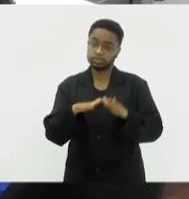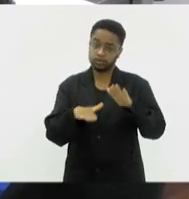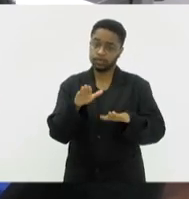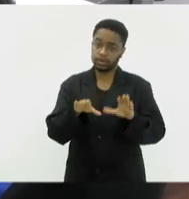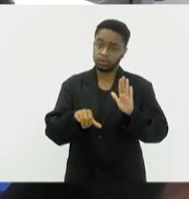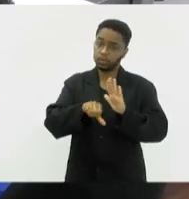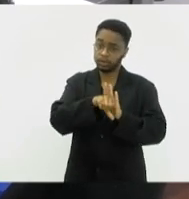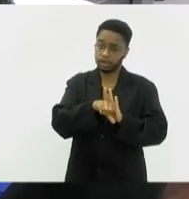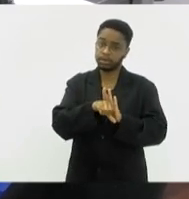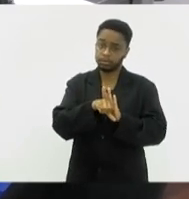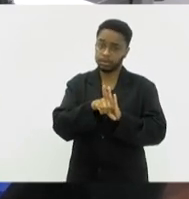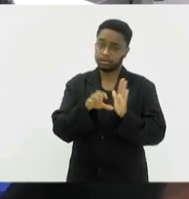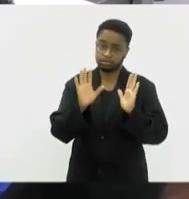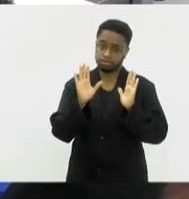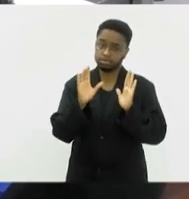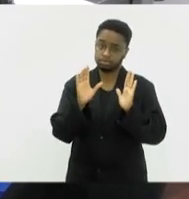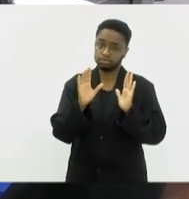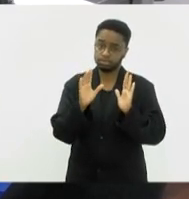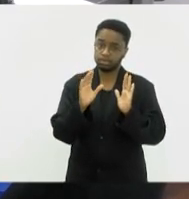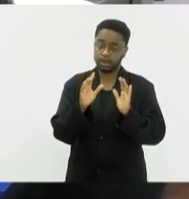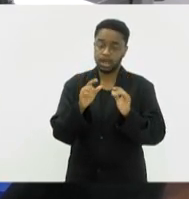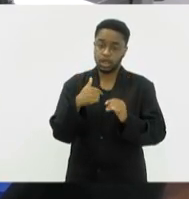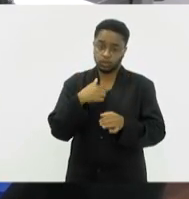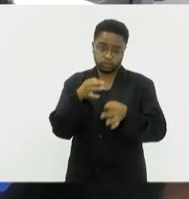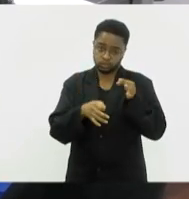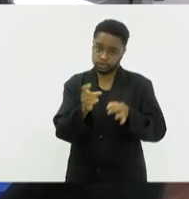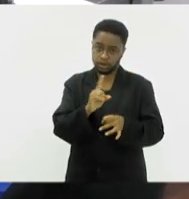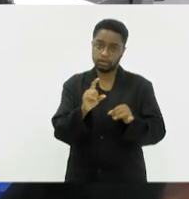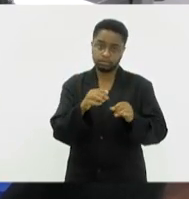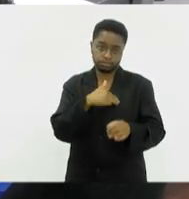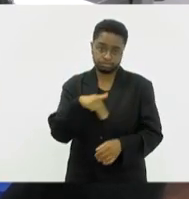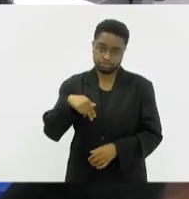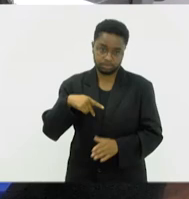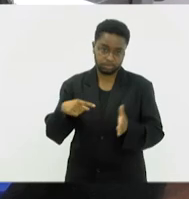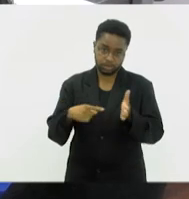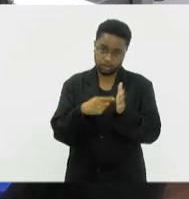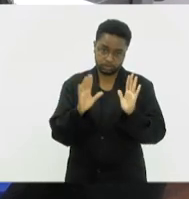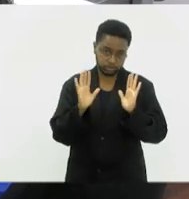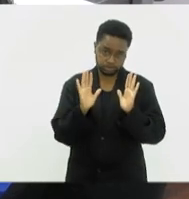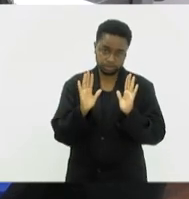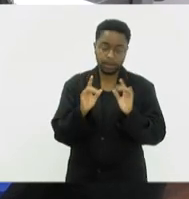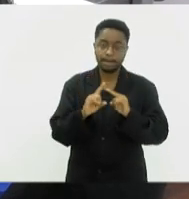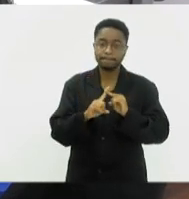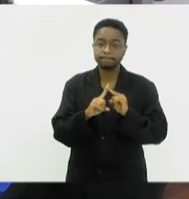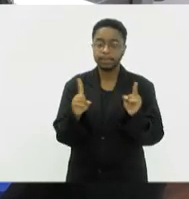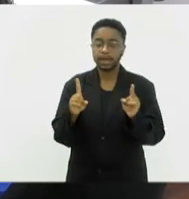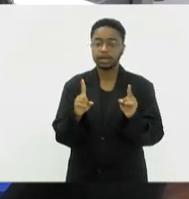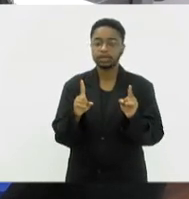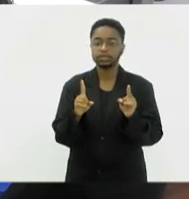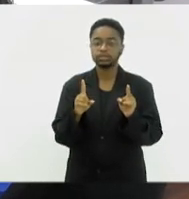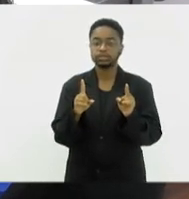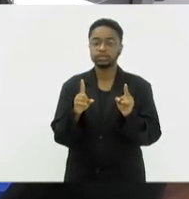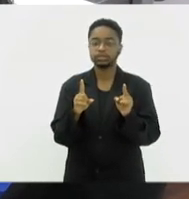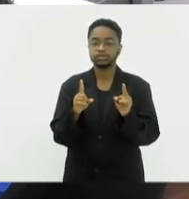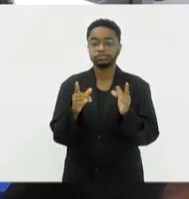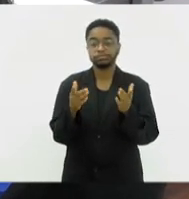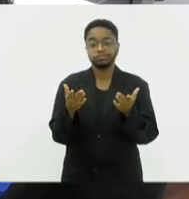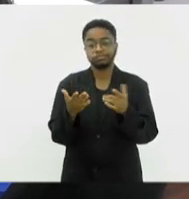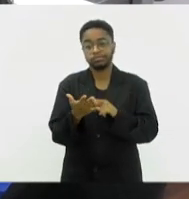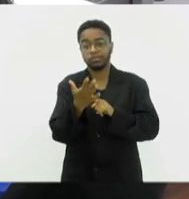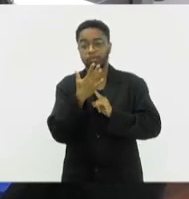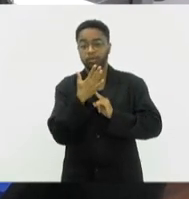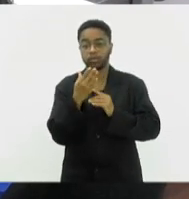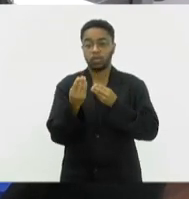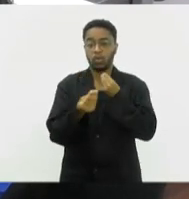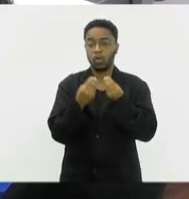mim julgá-lo, cabe ao judiciário, ao Ministério Público, apresentar a denúncia, não cabe a nós aqui não. Mas isso vai formando a tal da reputação ilibada.